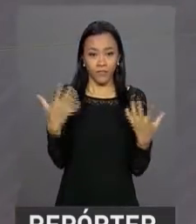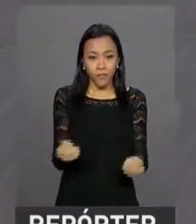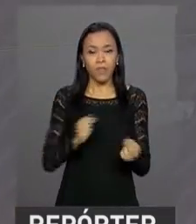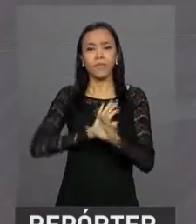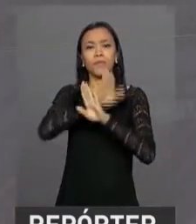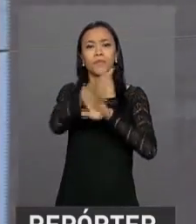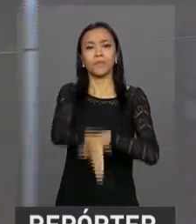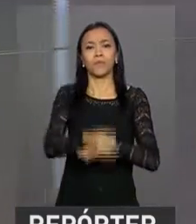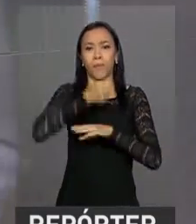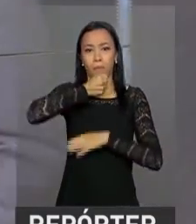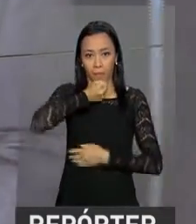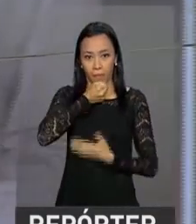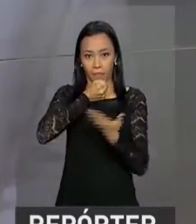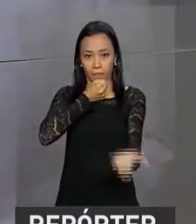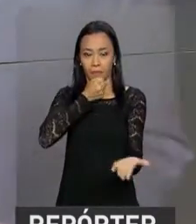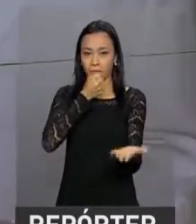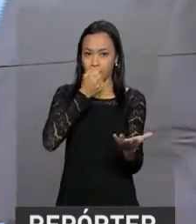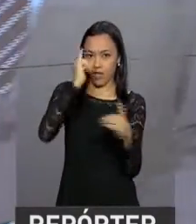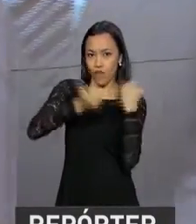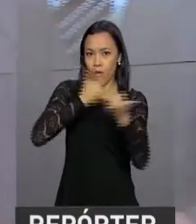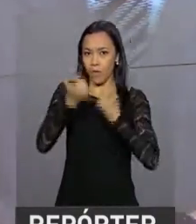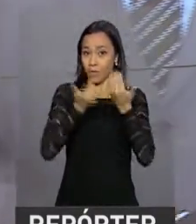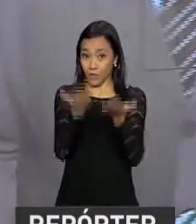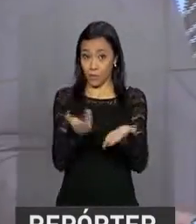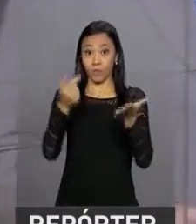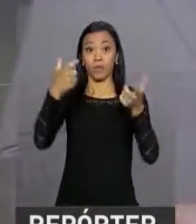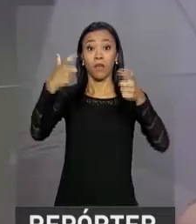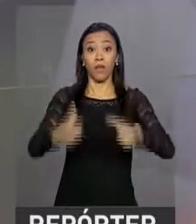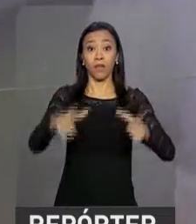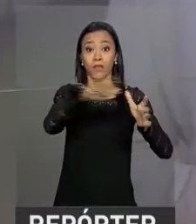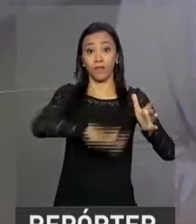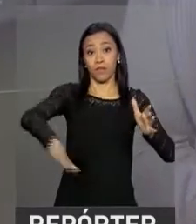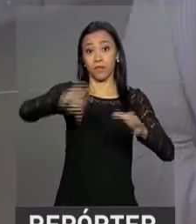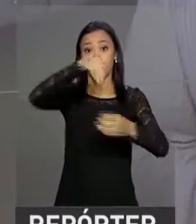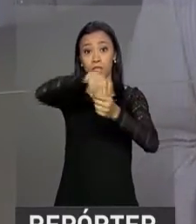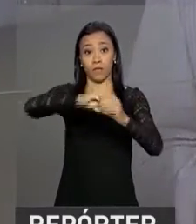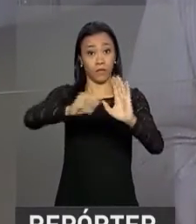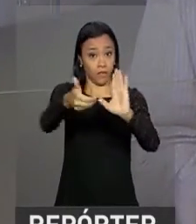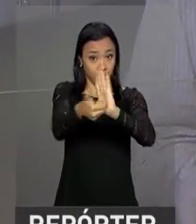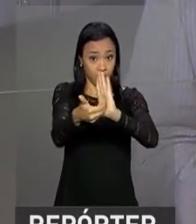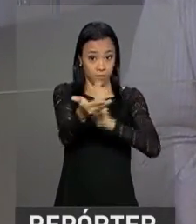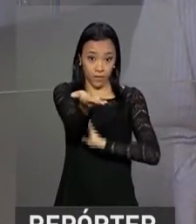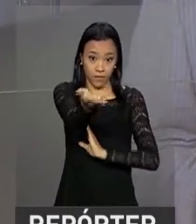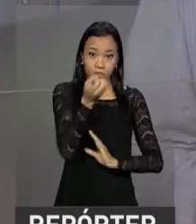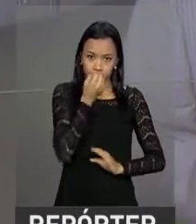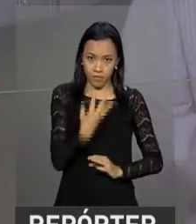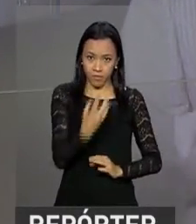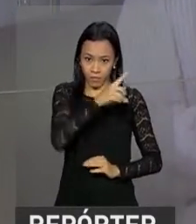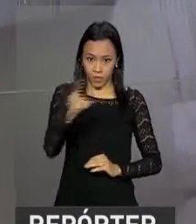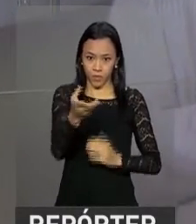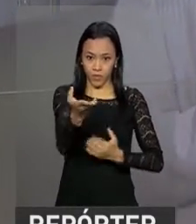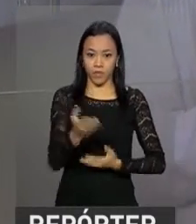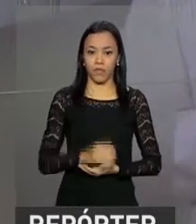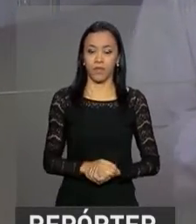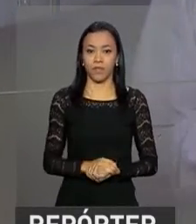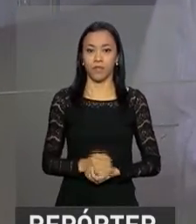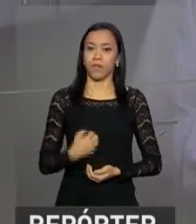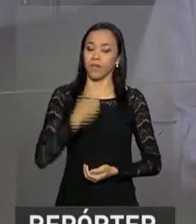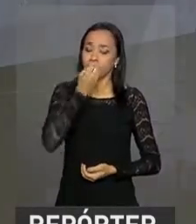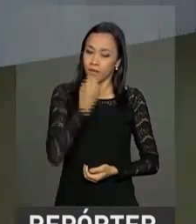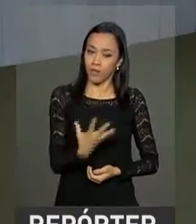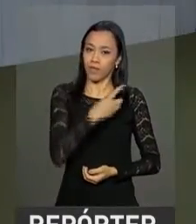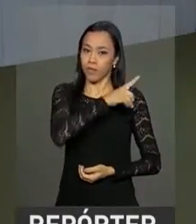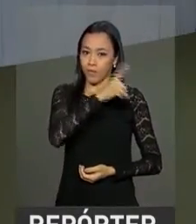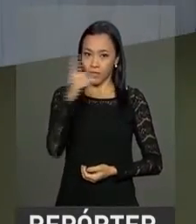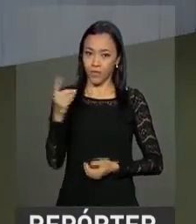vivo com João Pedro Neto que traz informações ao vivo para gente lá do salão verde na Câmara João Pedro bom dia para você Oi Renata bom